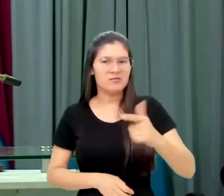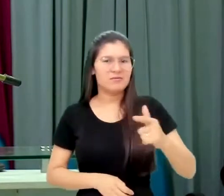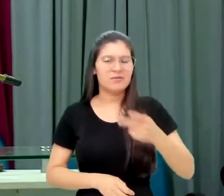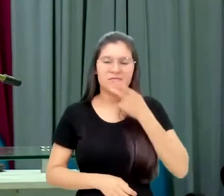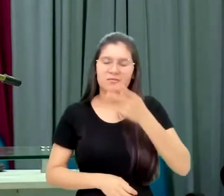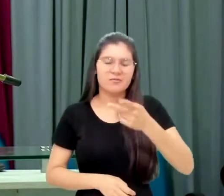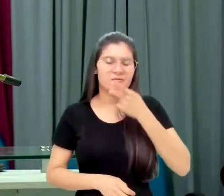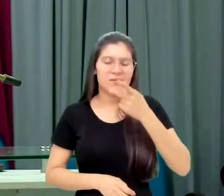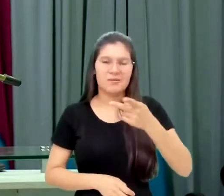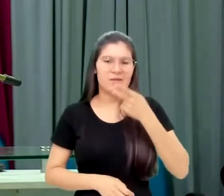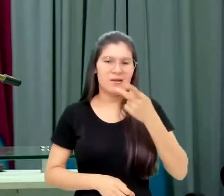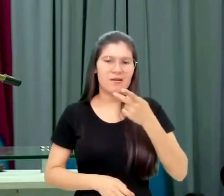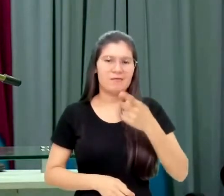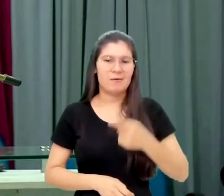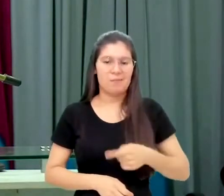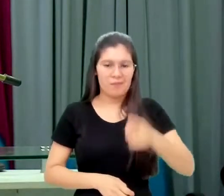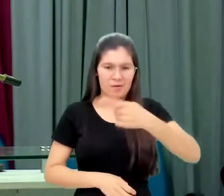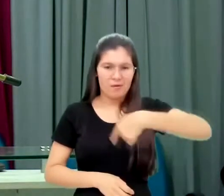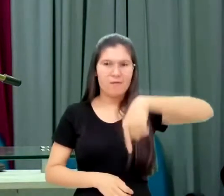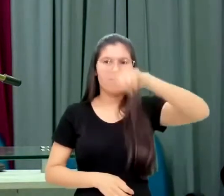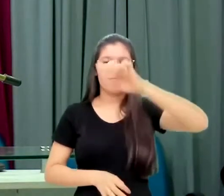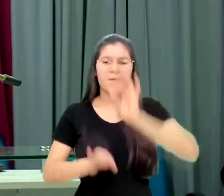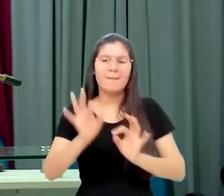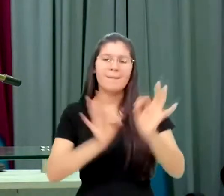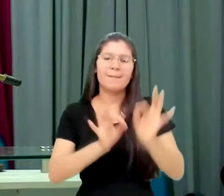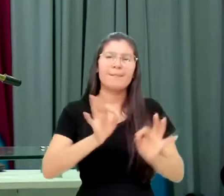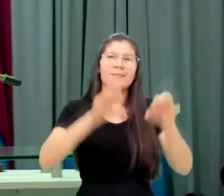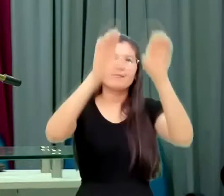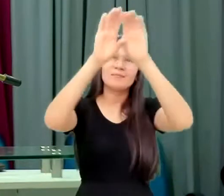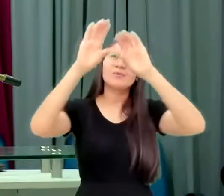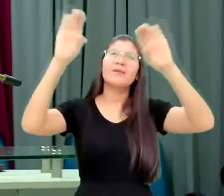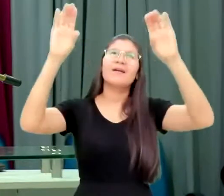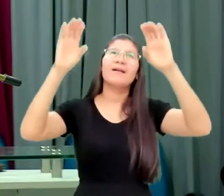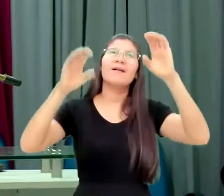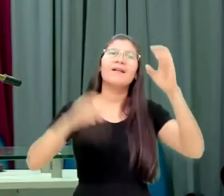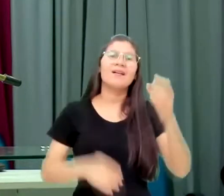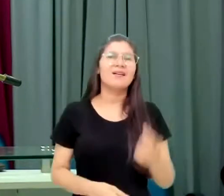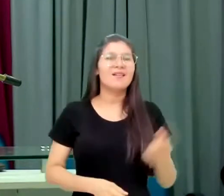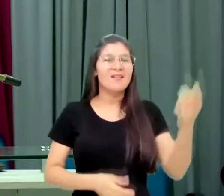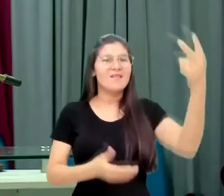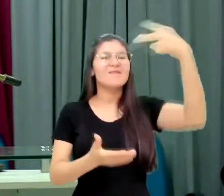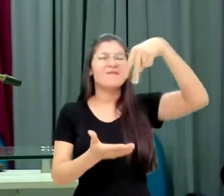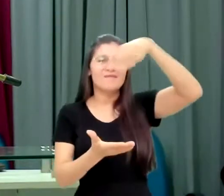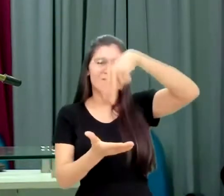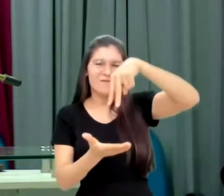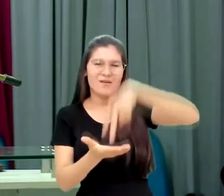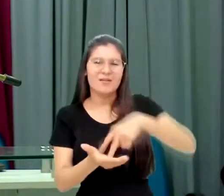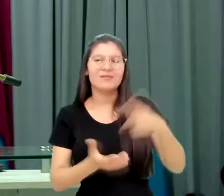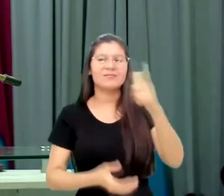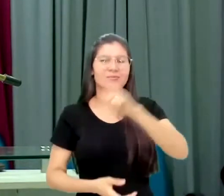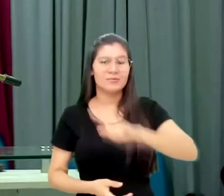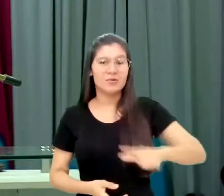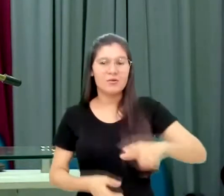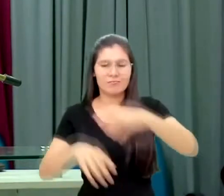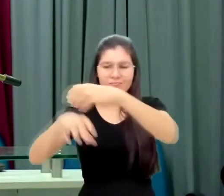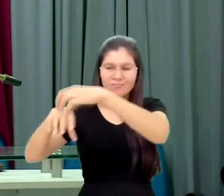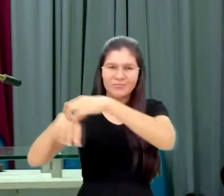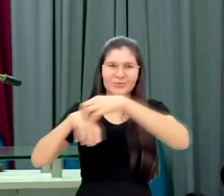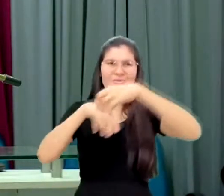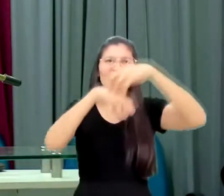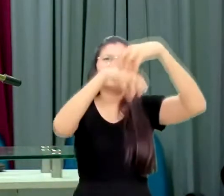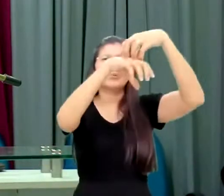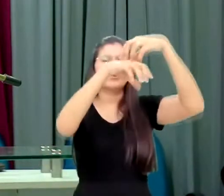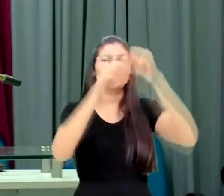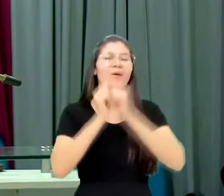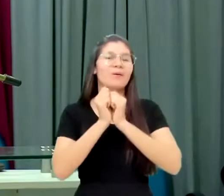eu for, e vos preparar lugar, virei outra vez, e vos levarei para mim mesmo,